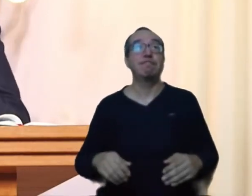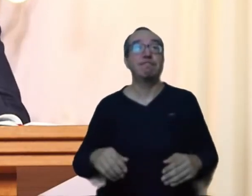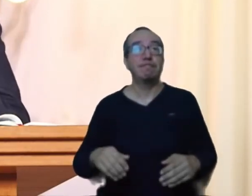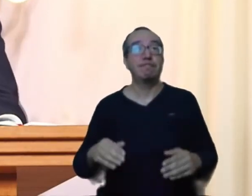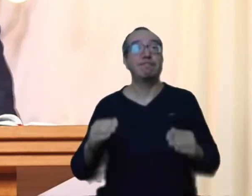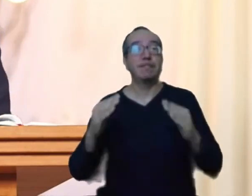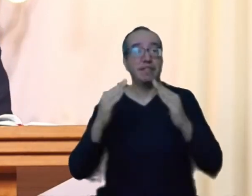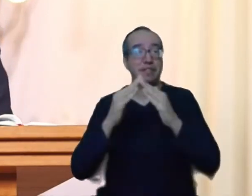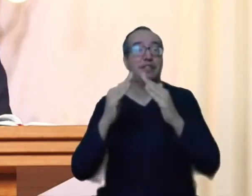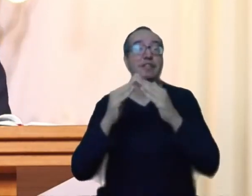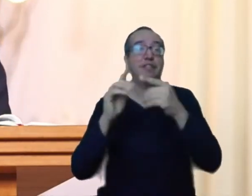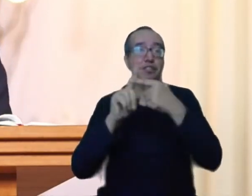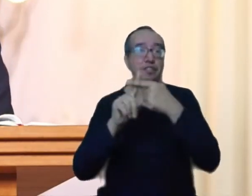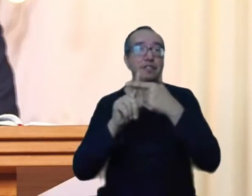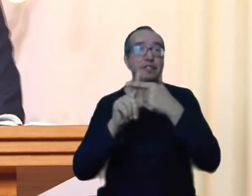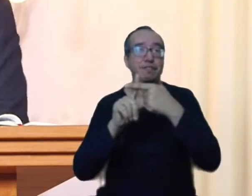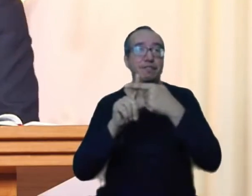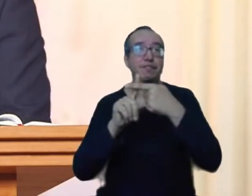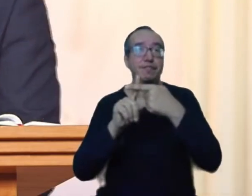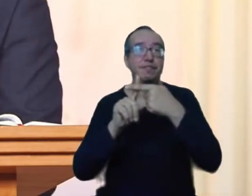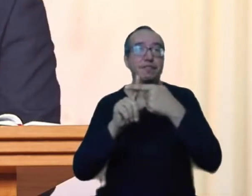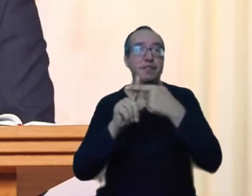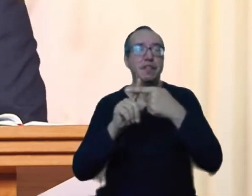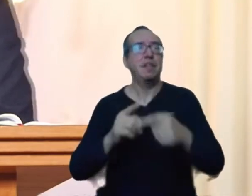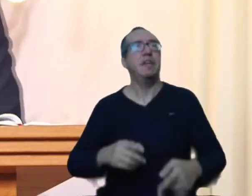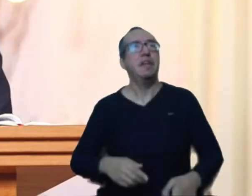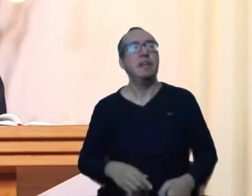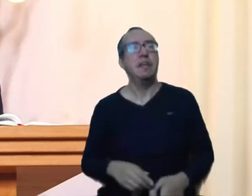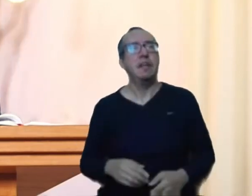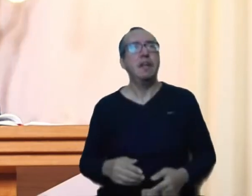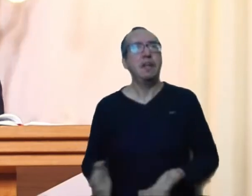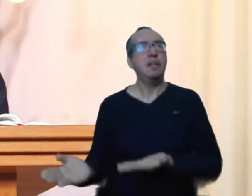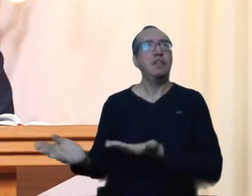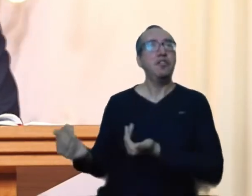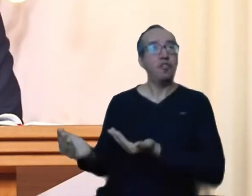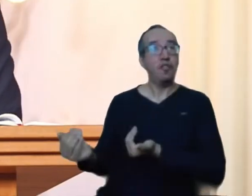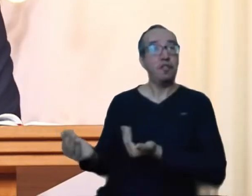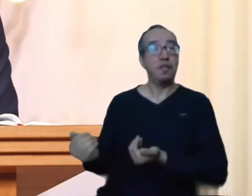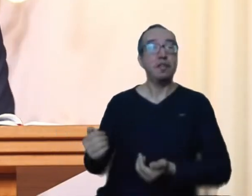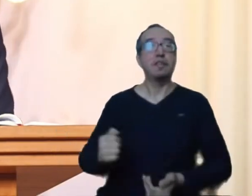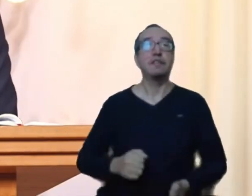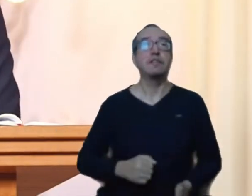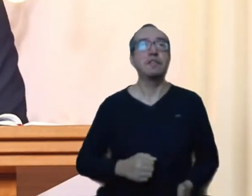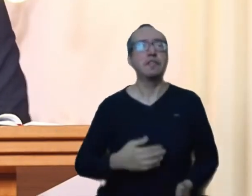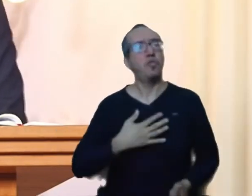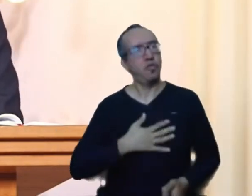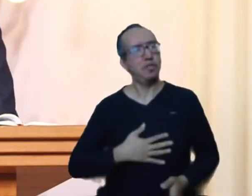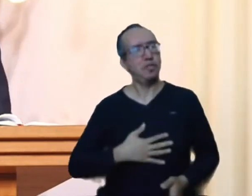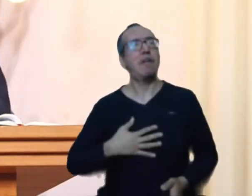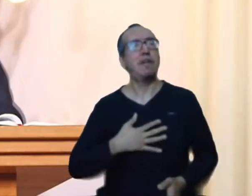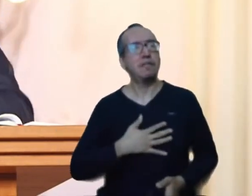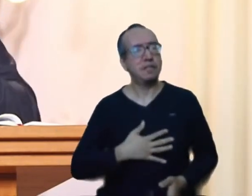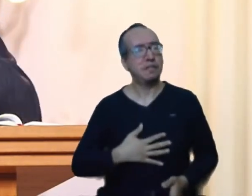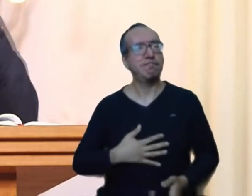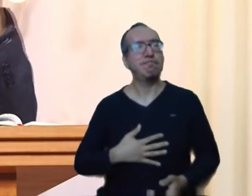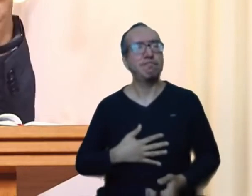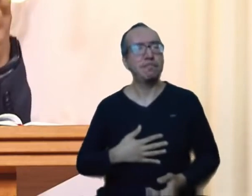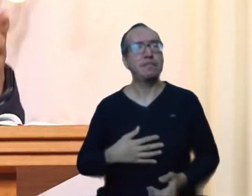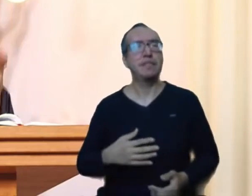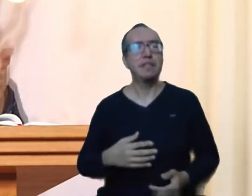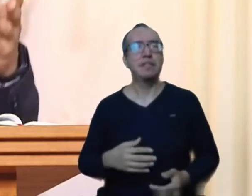gostava das programações da igreja. Talvez ele gostasse da palavra, ele gostasse de sermão, talvez ele gostasse